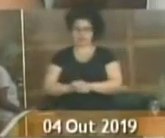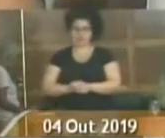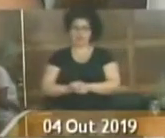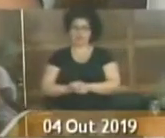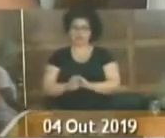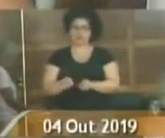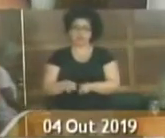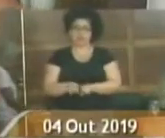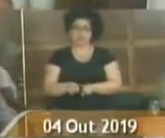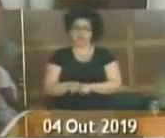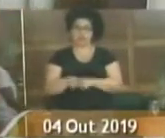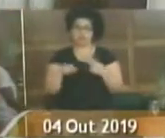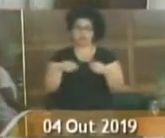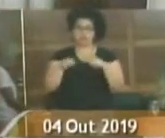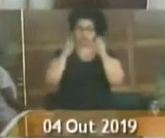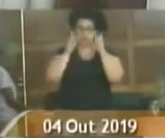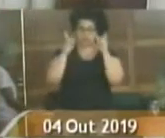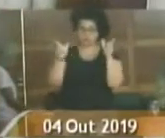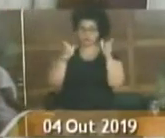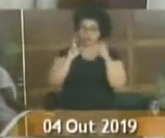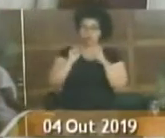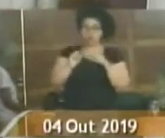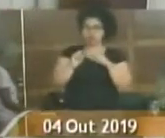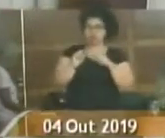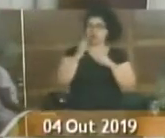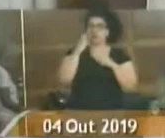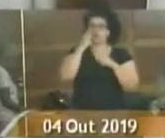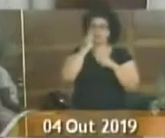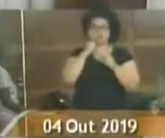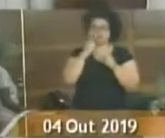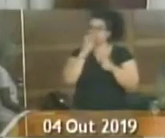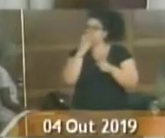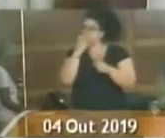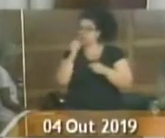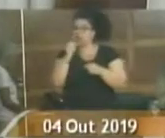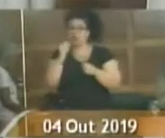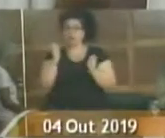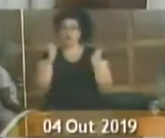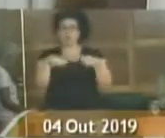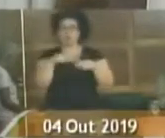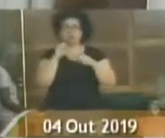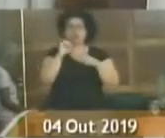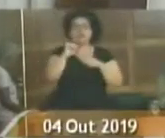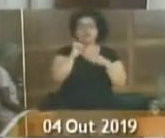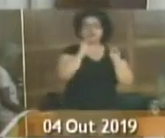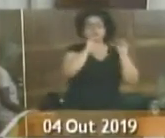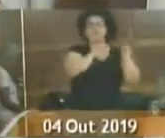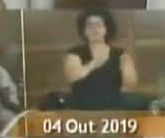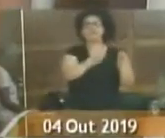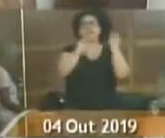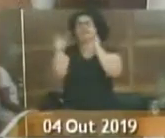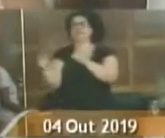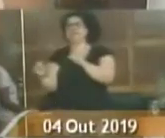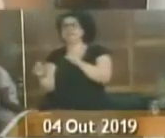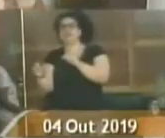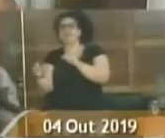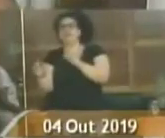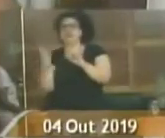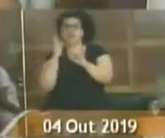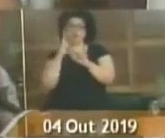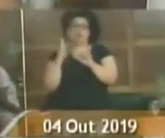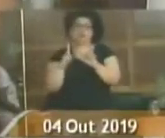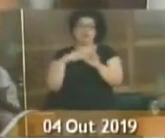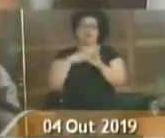que deve ser sempre analisada quando se adota um animal é na possibilidade de mudança. Né? Óbvio que ninguém tem a vida